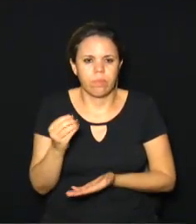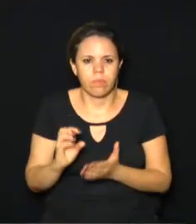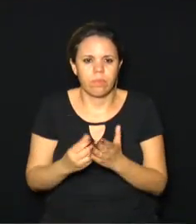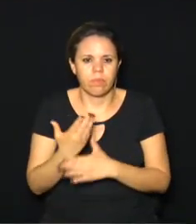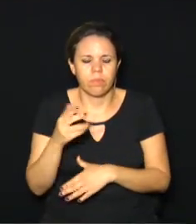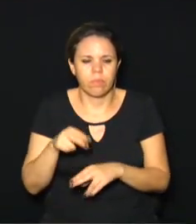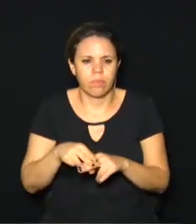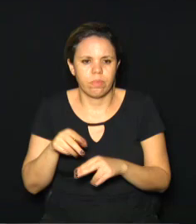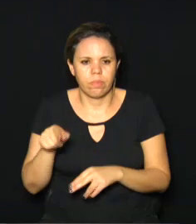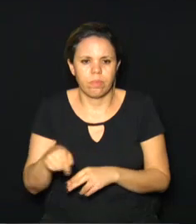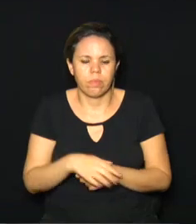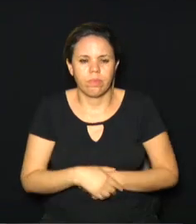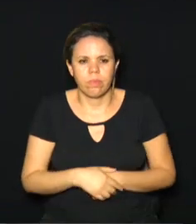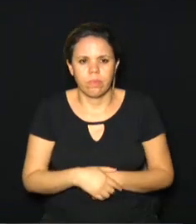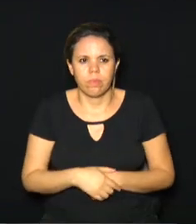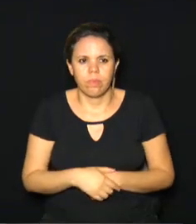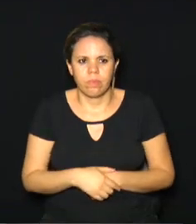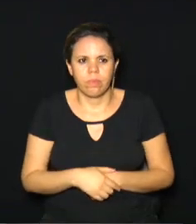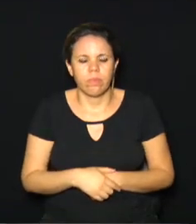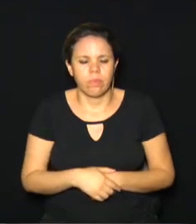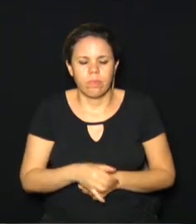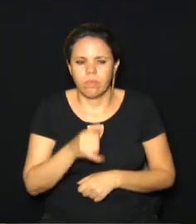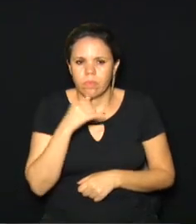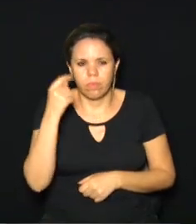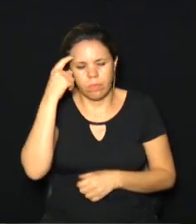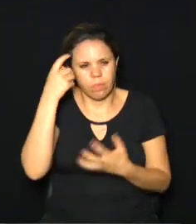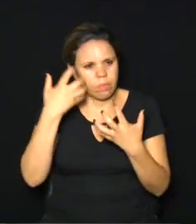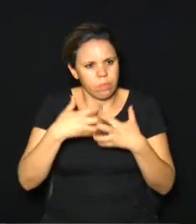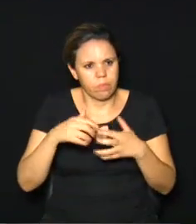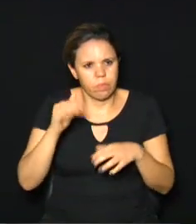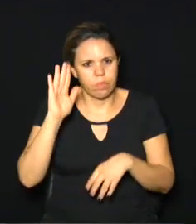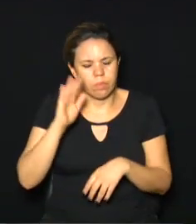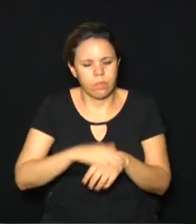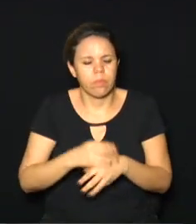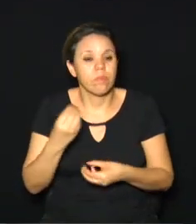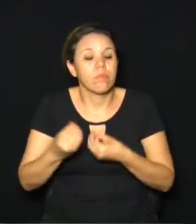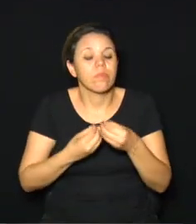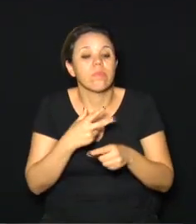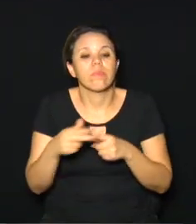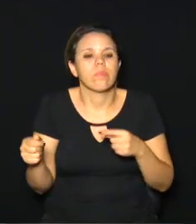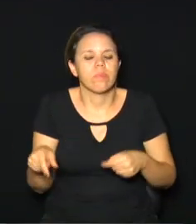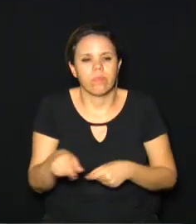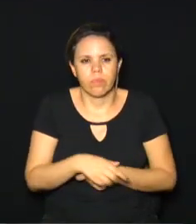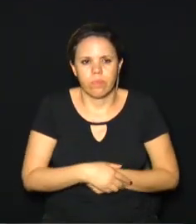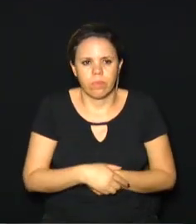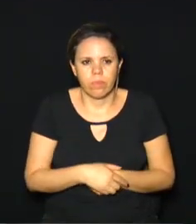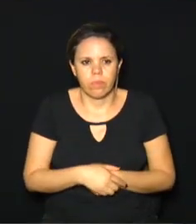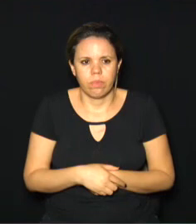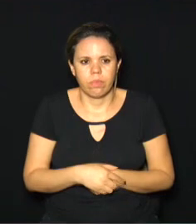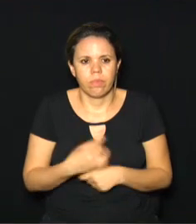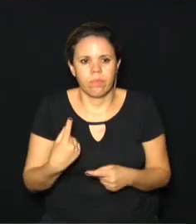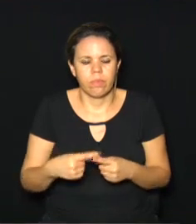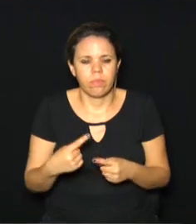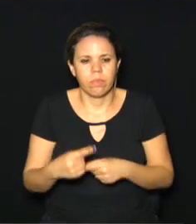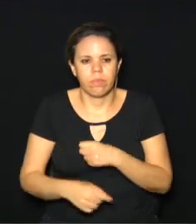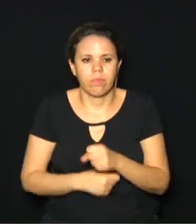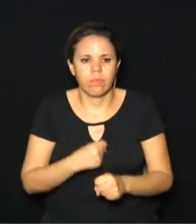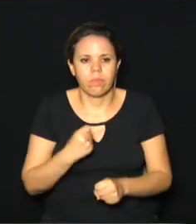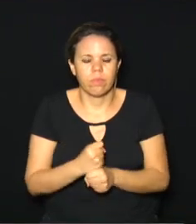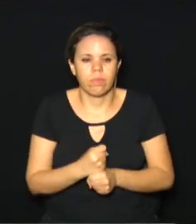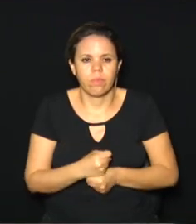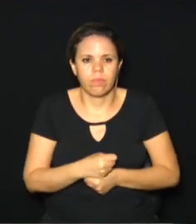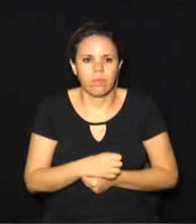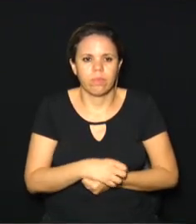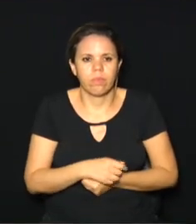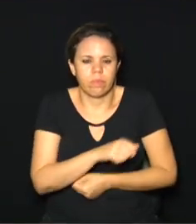advém disso deve servir pelo menos para a gente pensar um pouco mais. Como que nós vamos superar isso, né? Porque o ano letivo também tem